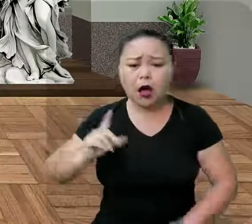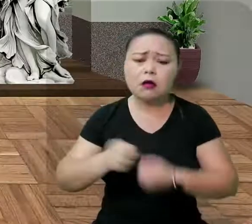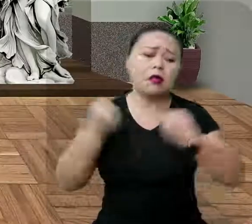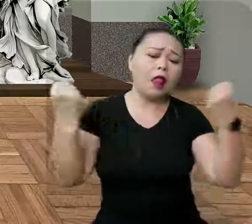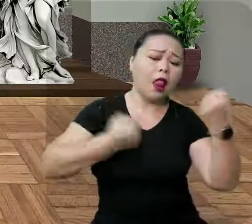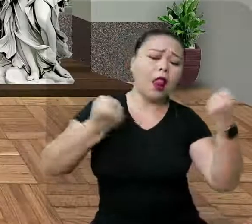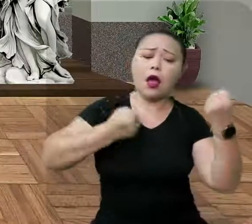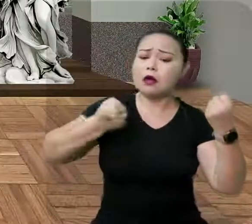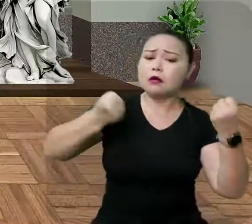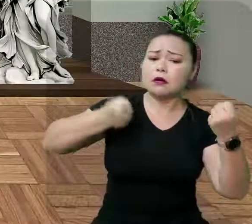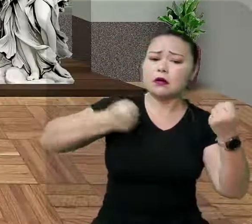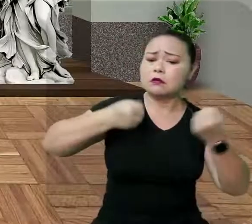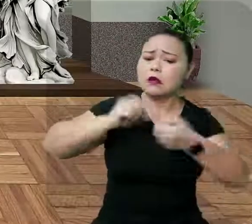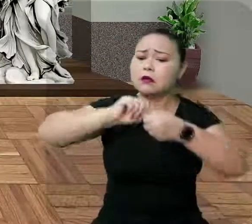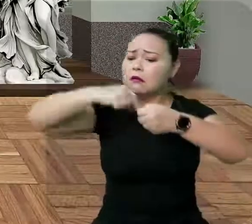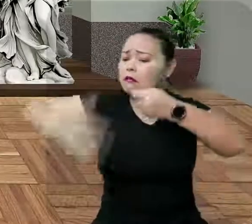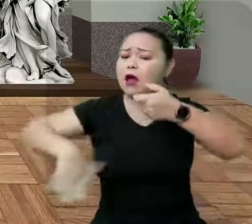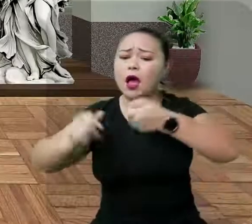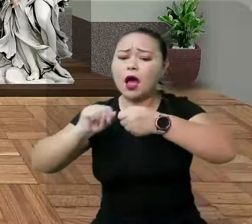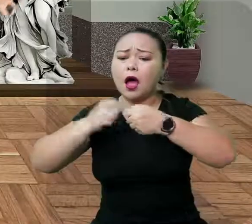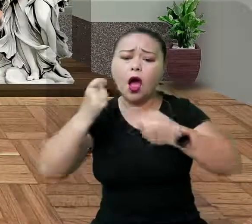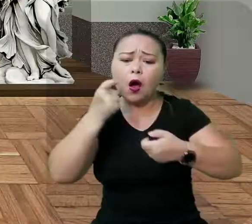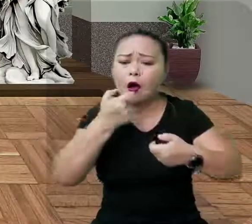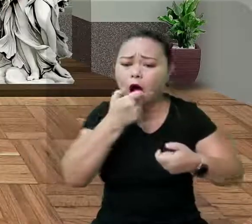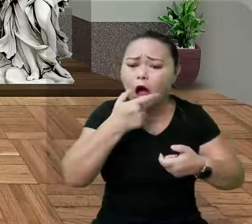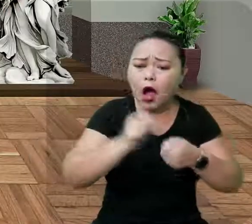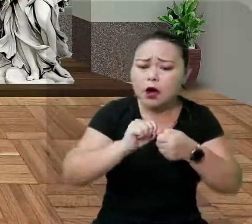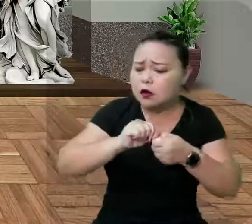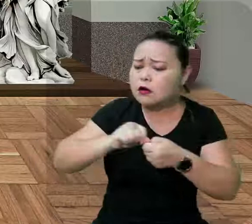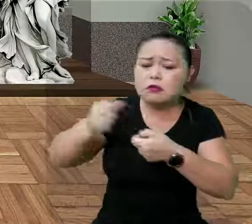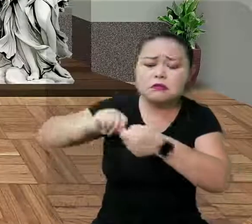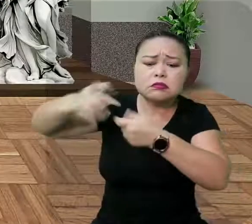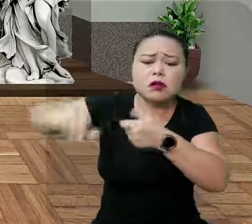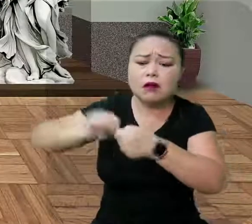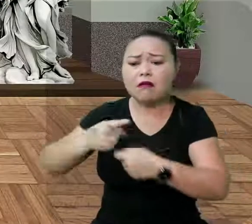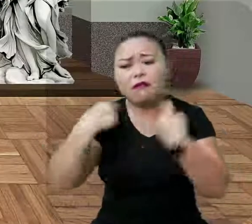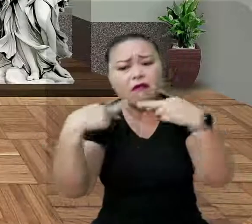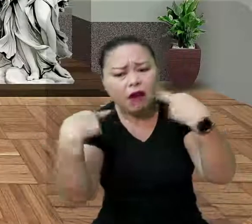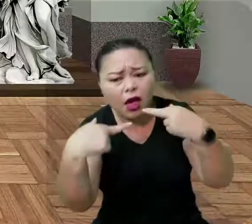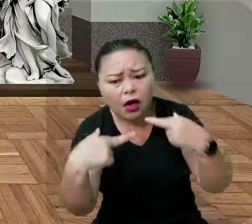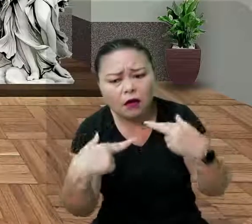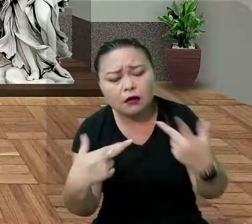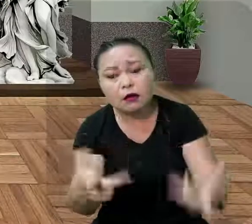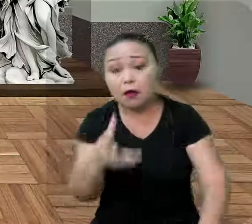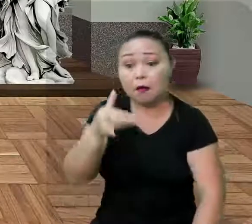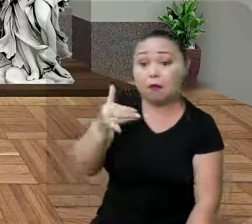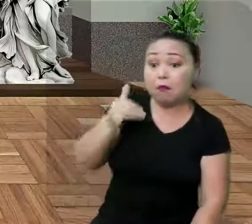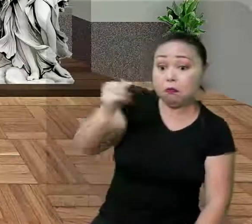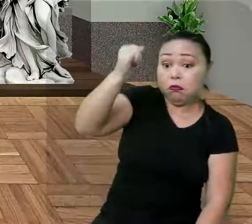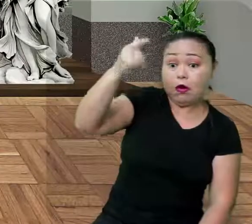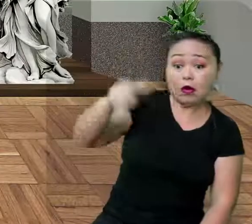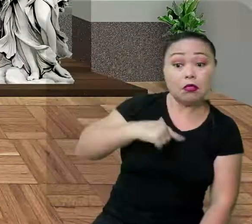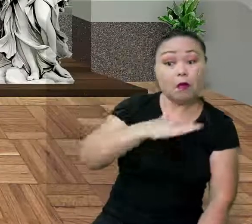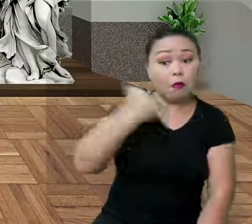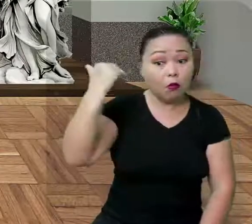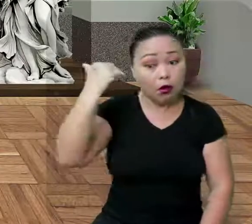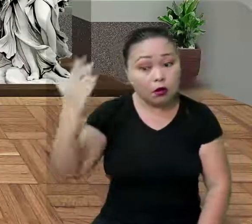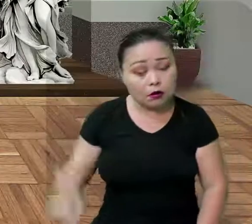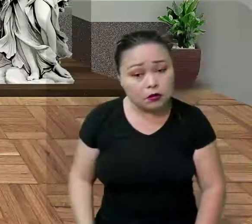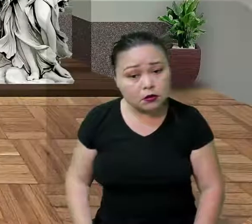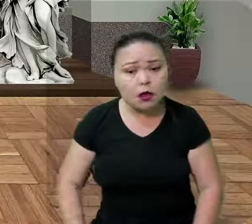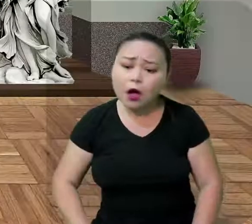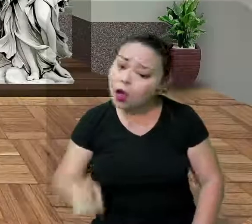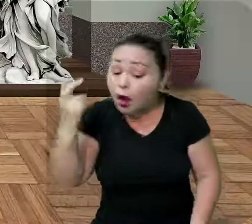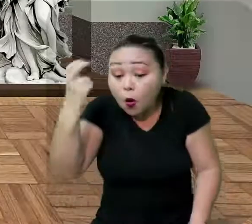cara tá no carro ele abra um pacote de bolacha ele joga ali acabou se vai reclamar da da csiro mulher da morte